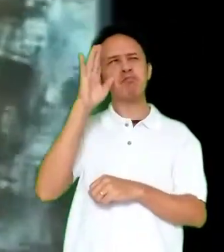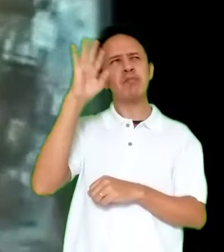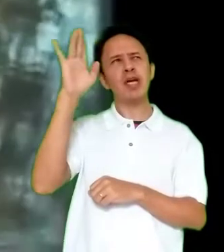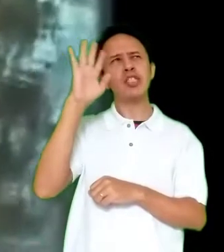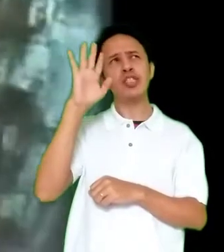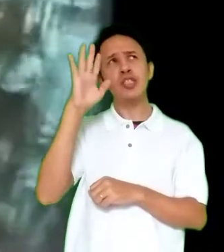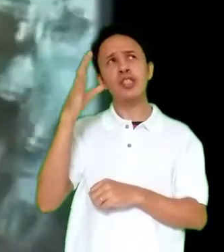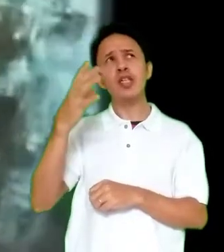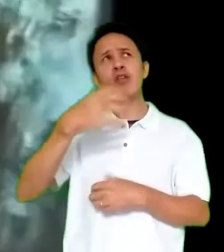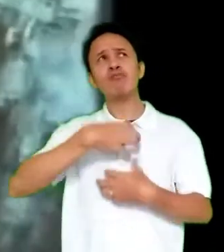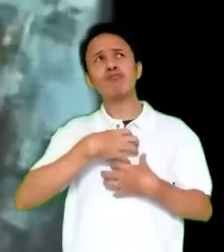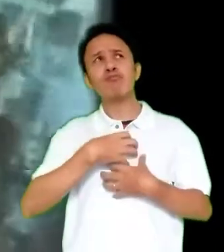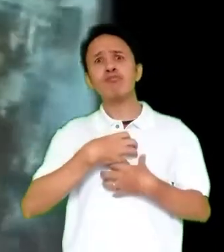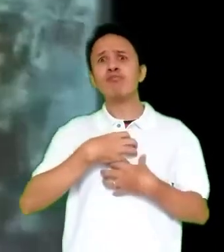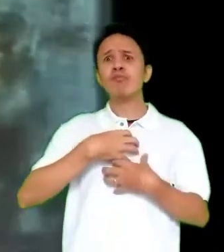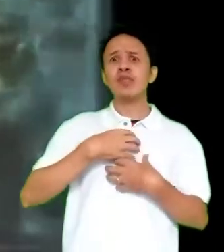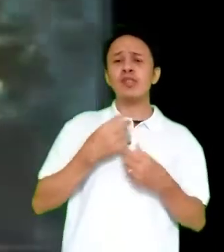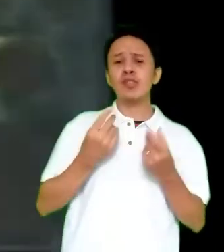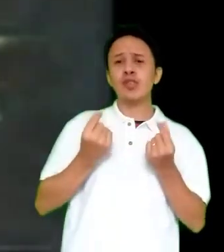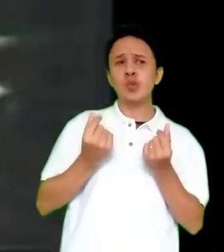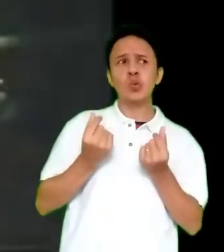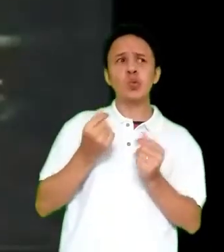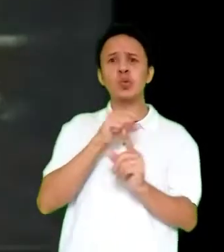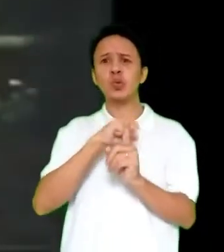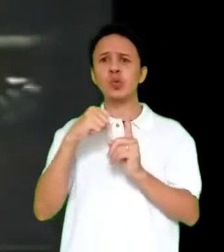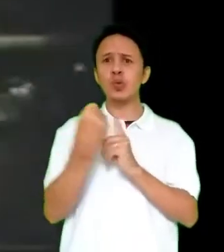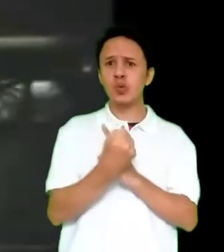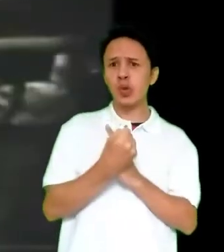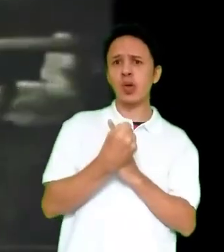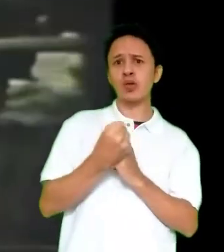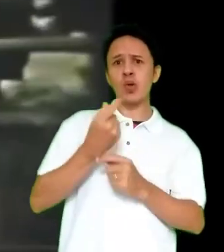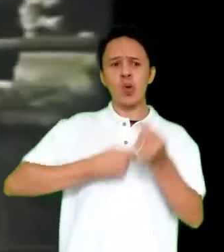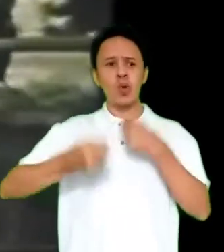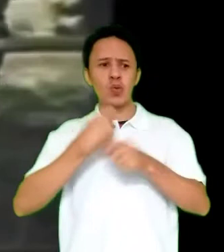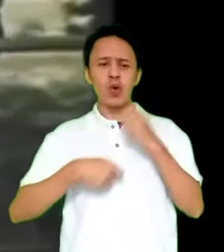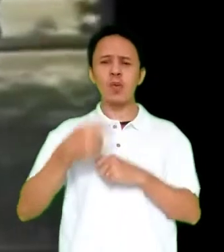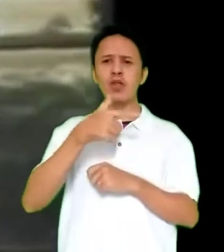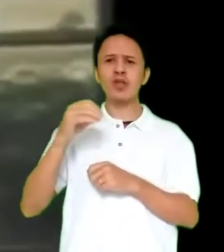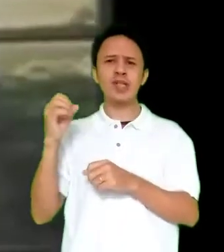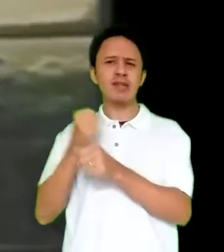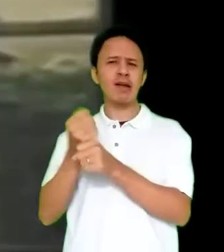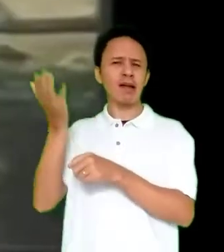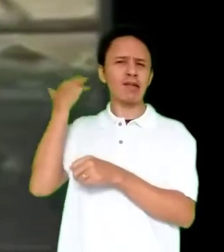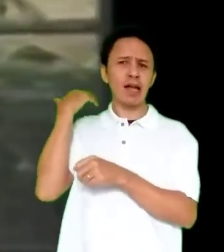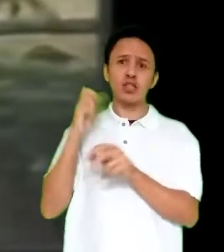Imagine a condição socioeconômica daquela nação há 200 anos. Era uma Inglaterra muito diferente da que conhecemos nos dias de